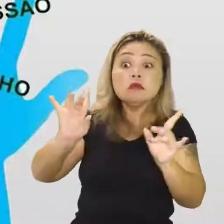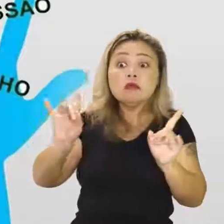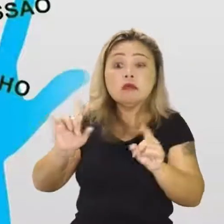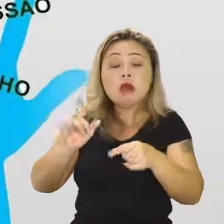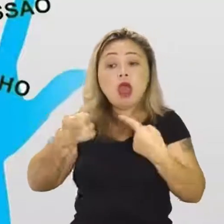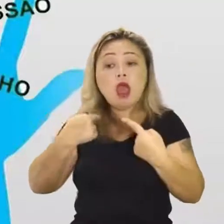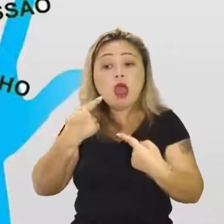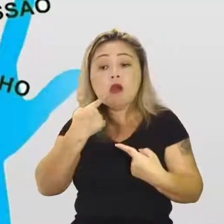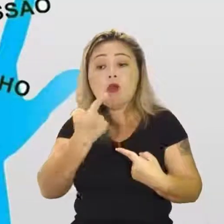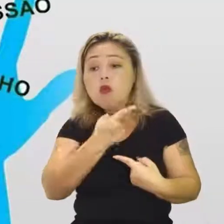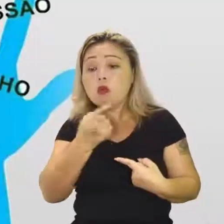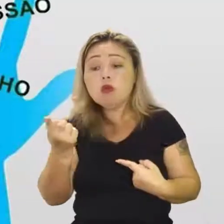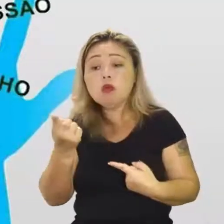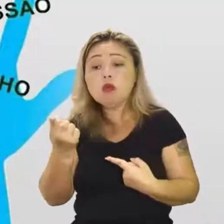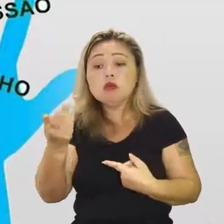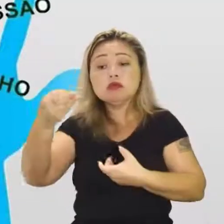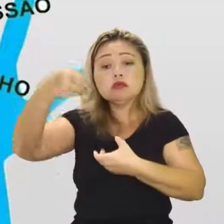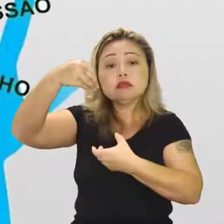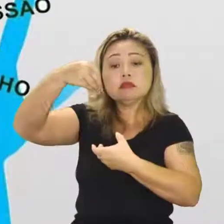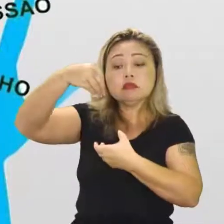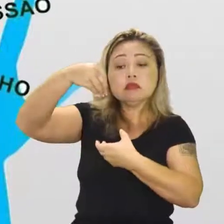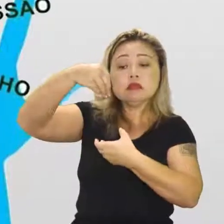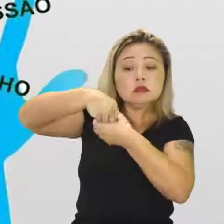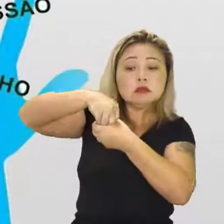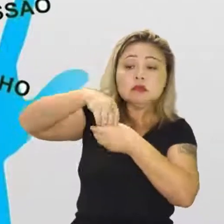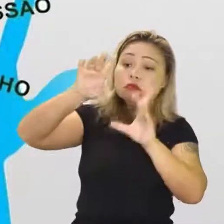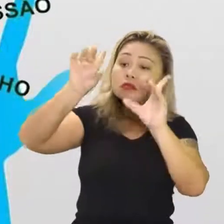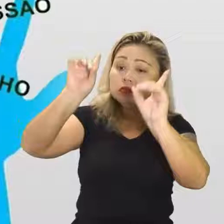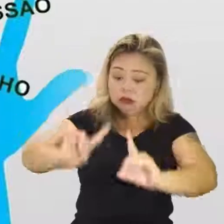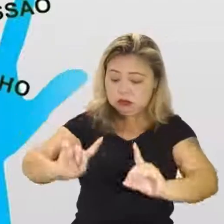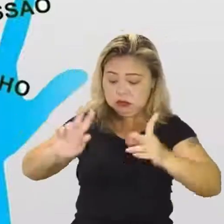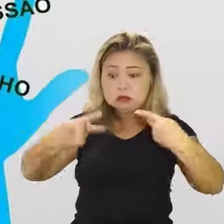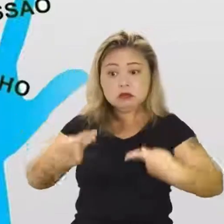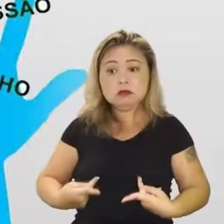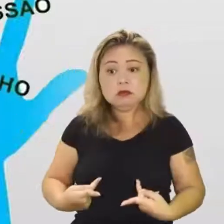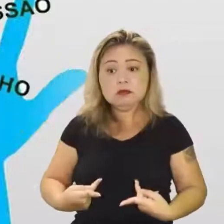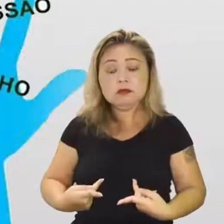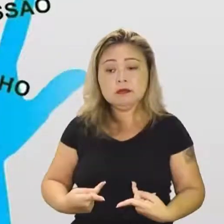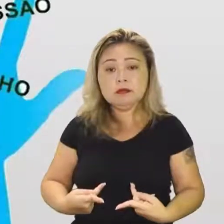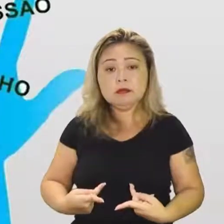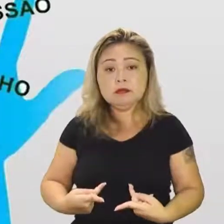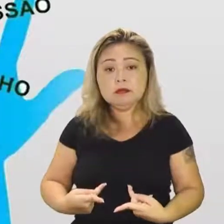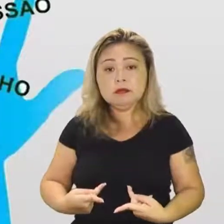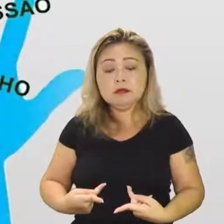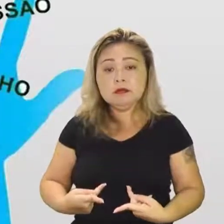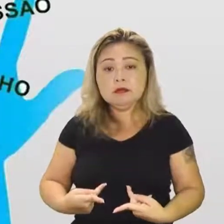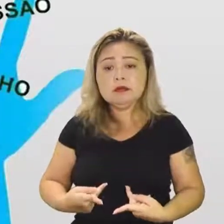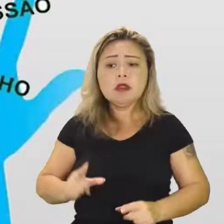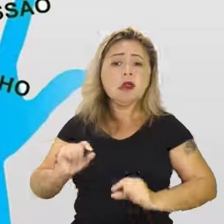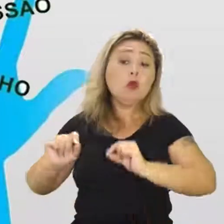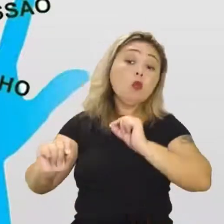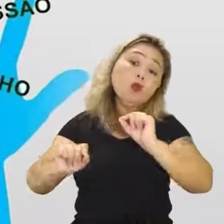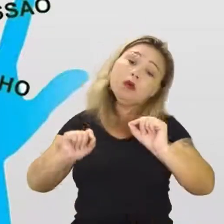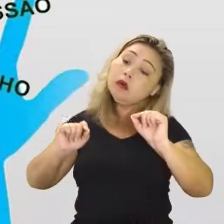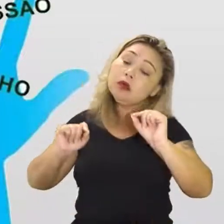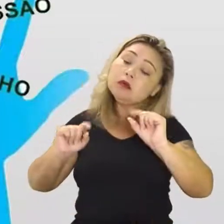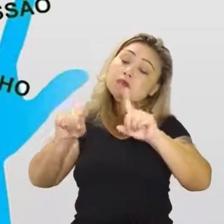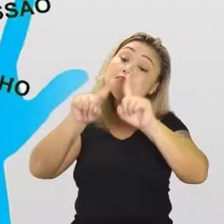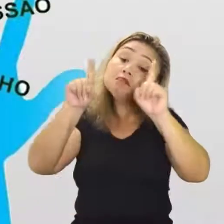Mas nós estamos aí dentro da questão dos direitos humanos. O que é